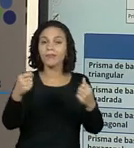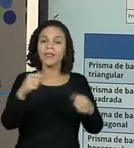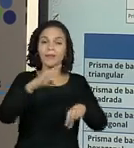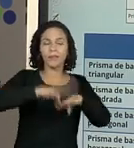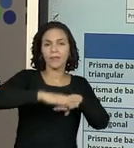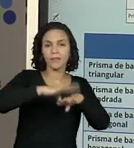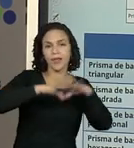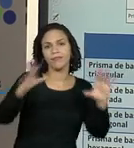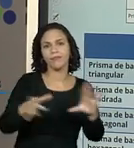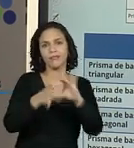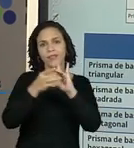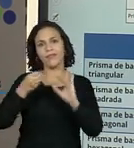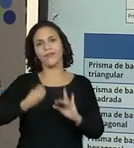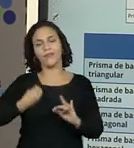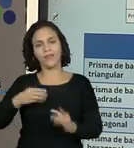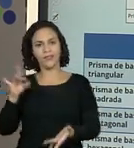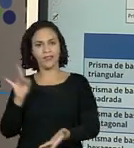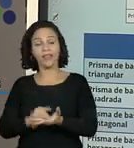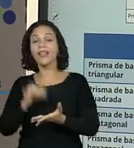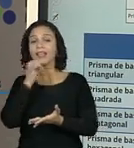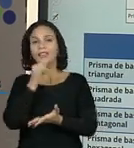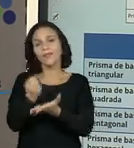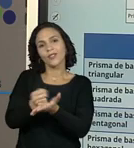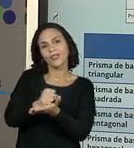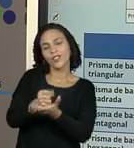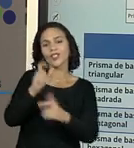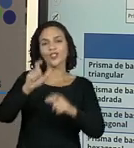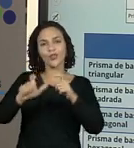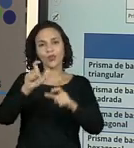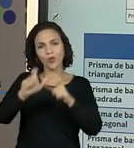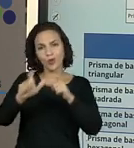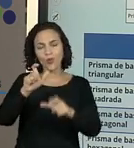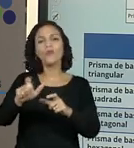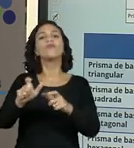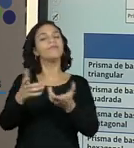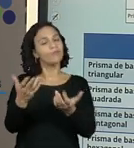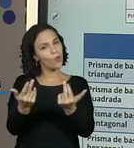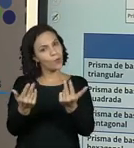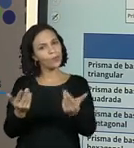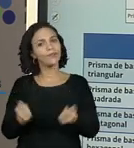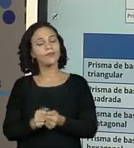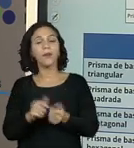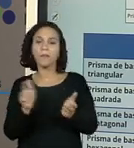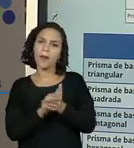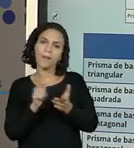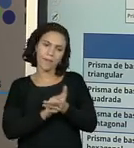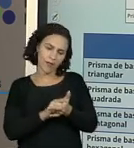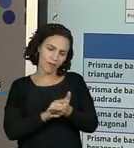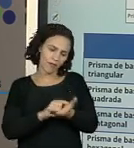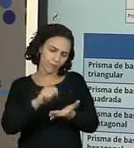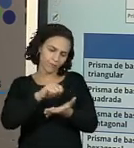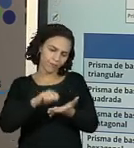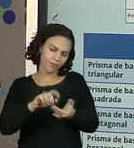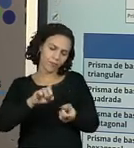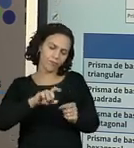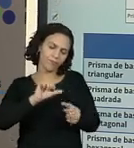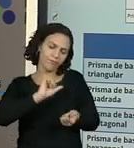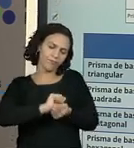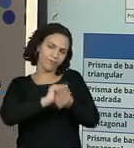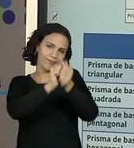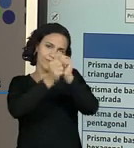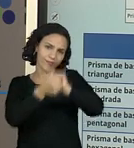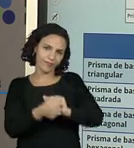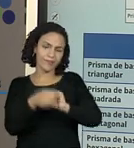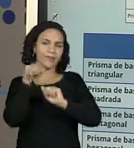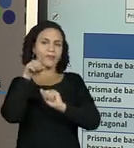real. O amiguinho lá não falou do jogo no chat? O jogo passou por tudo isso aí. Ele foi feito no papel para depois ser digitalizado e depois escrito em linguagem